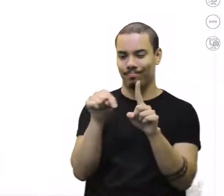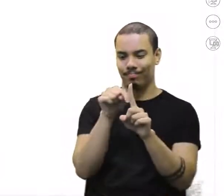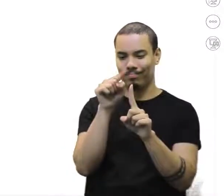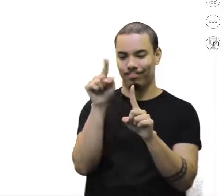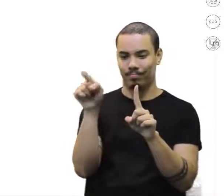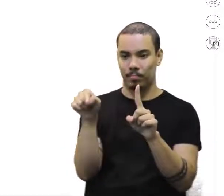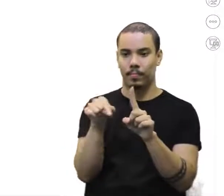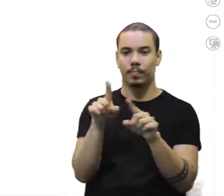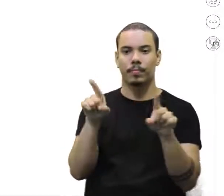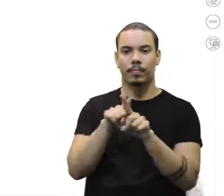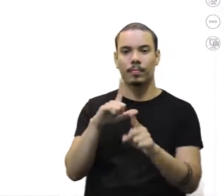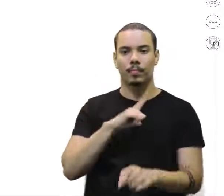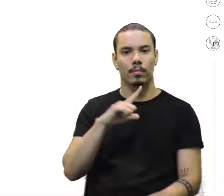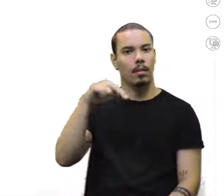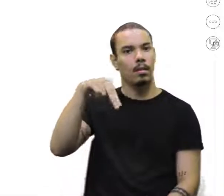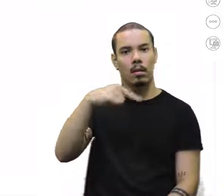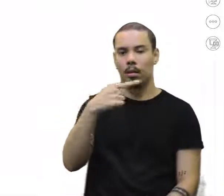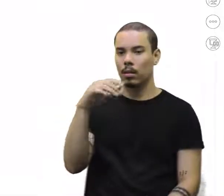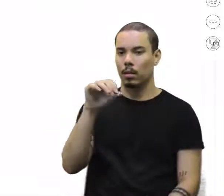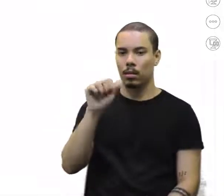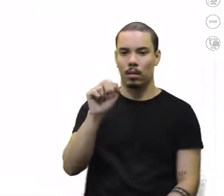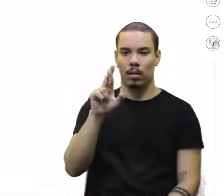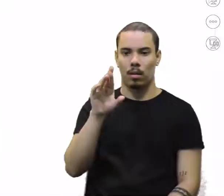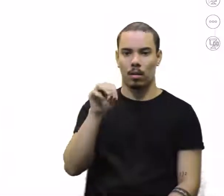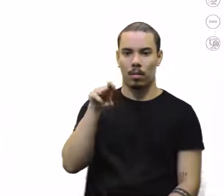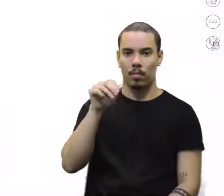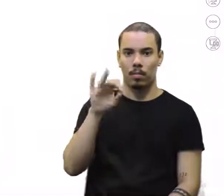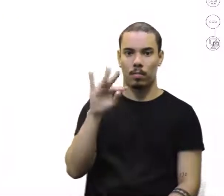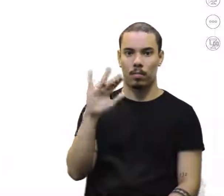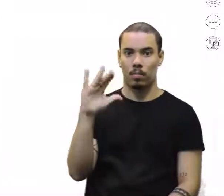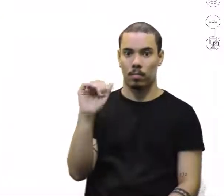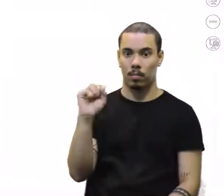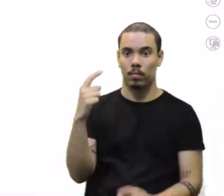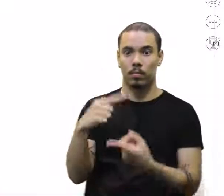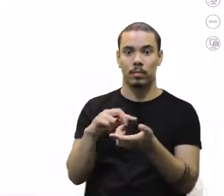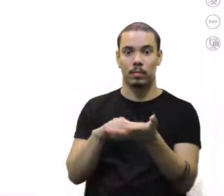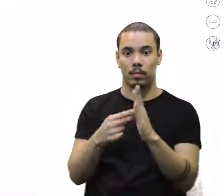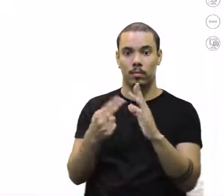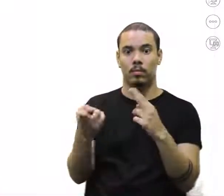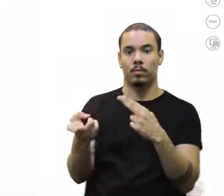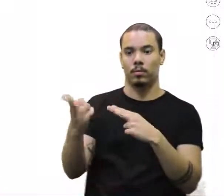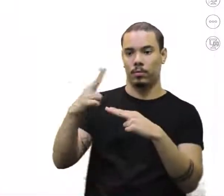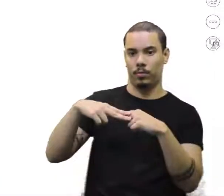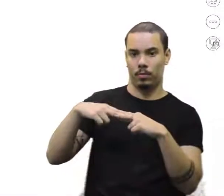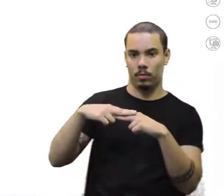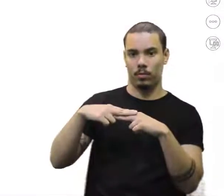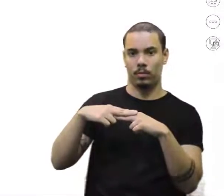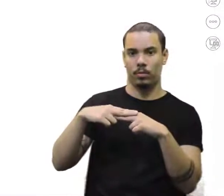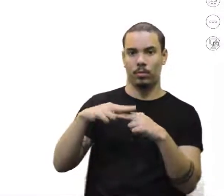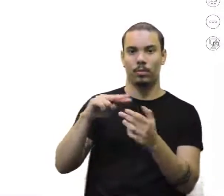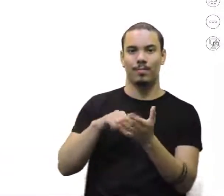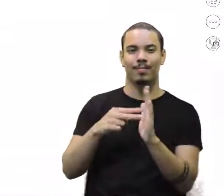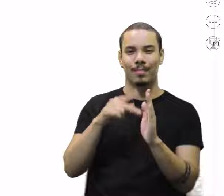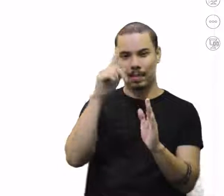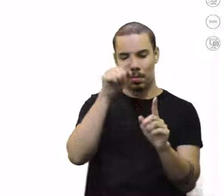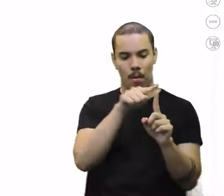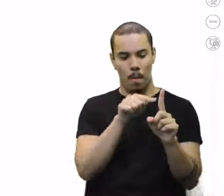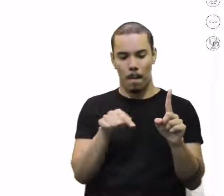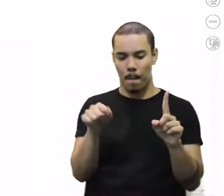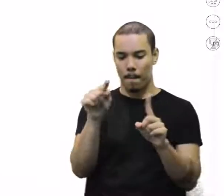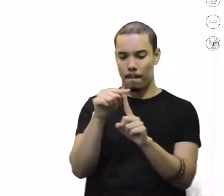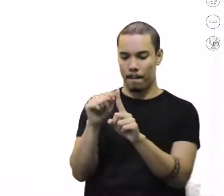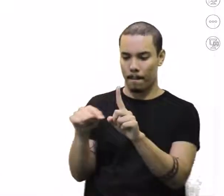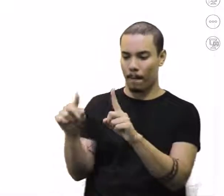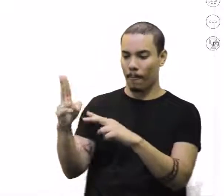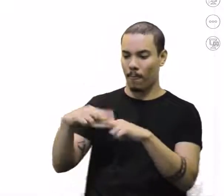nós temos também as não aromáticas, e aí a gente chama de cadeia fechada, que são os ciclos, né? Cadeias